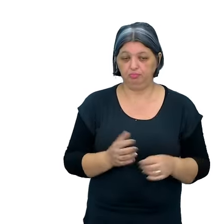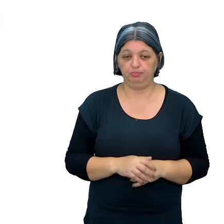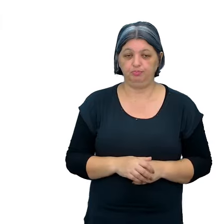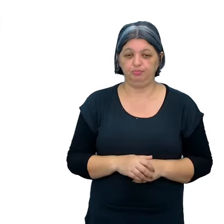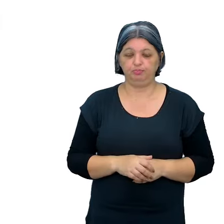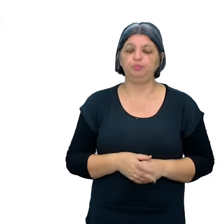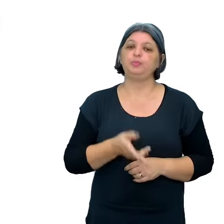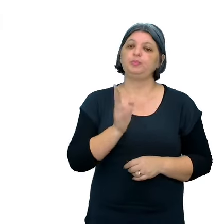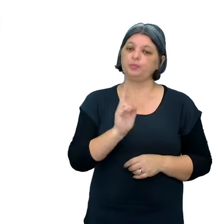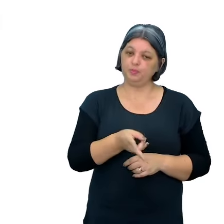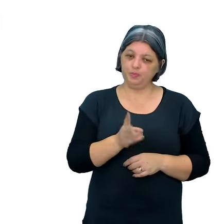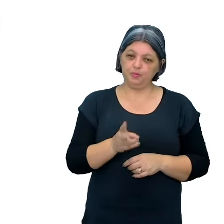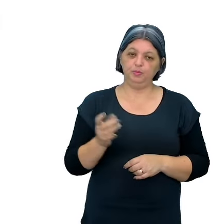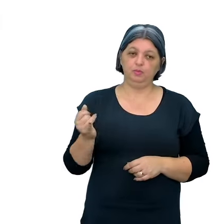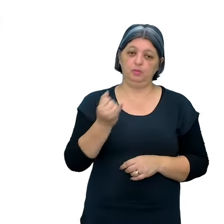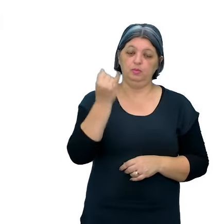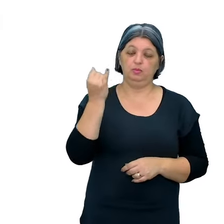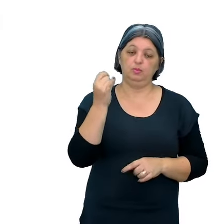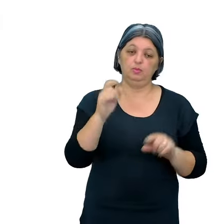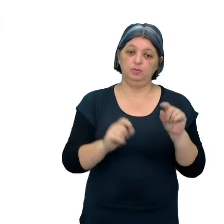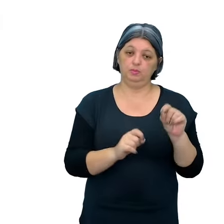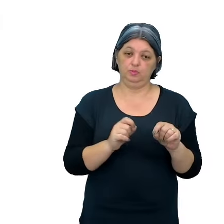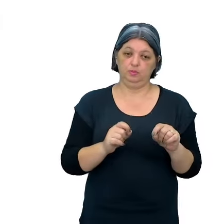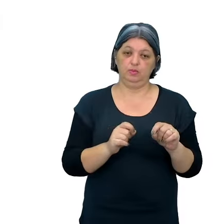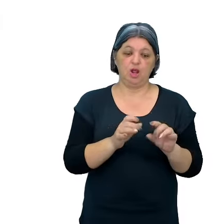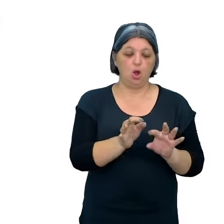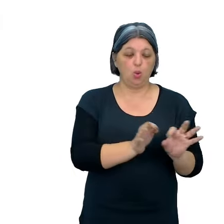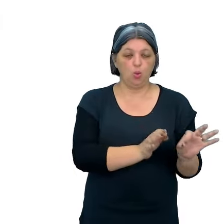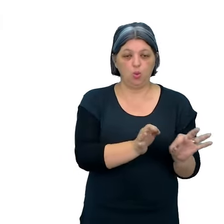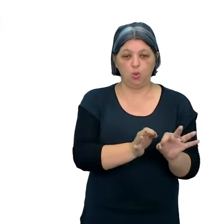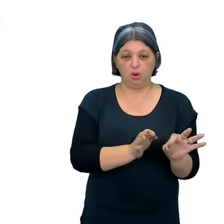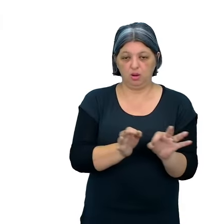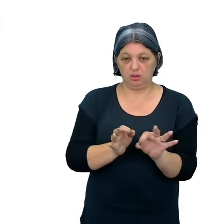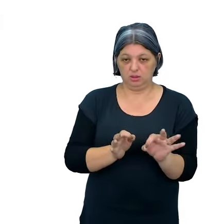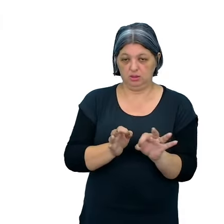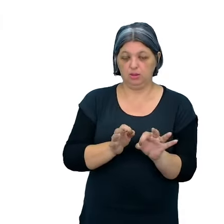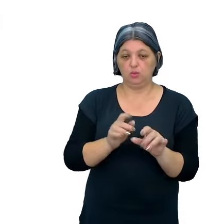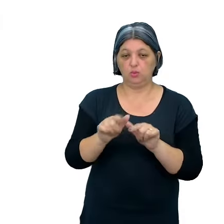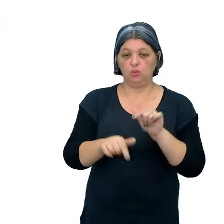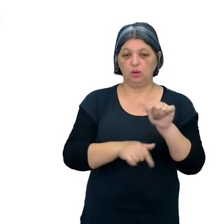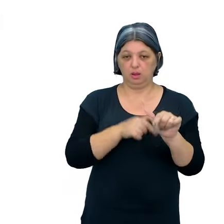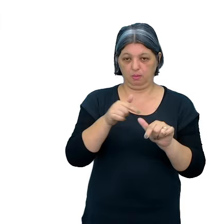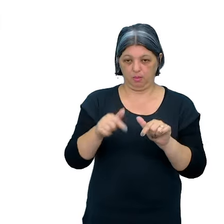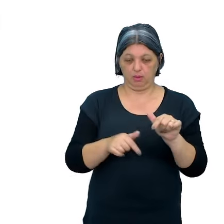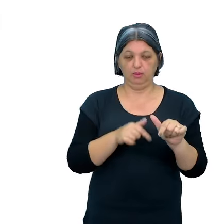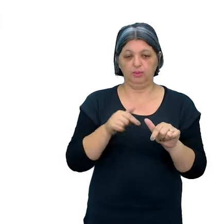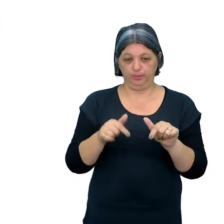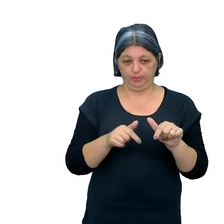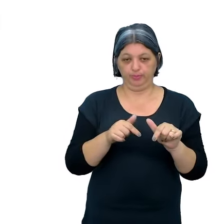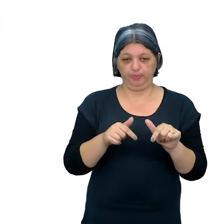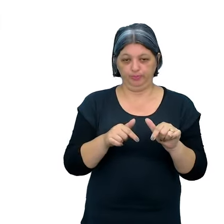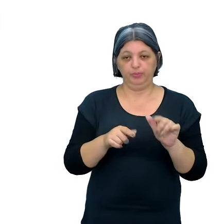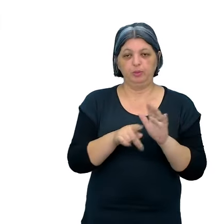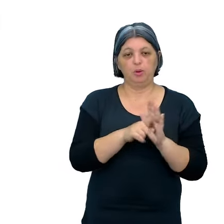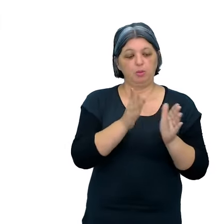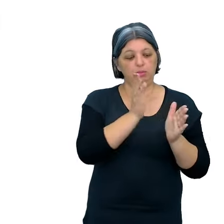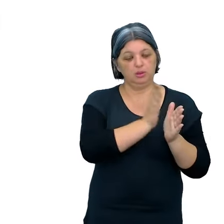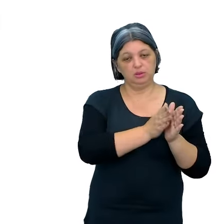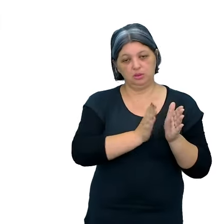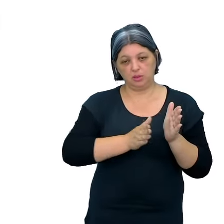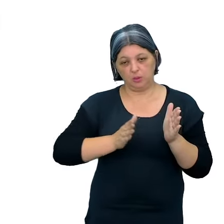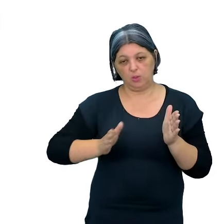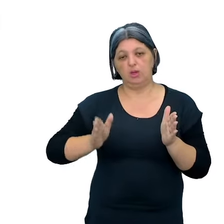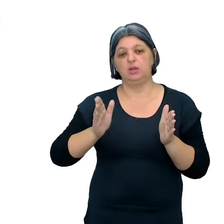e é relevante dizer que essa organização dos trabalhos que nós colocamos aqui como sequência de atividade